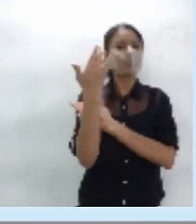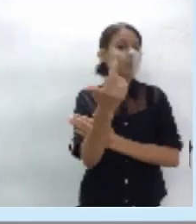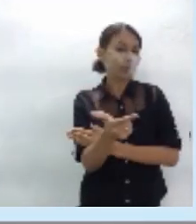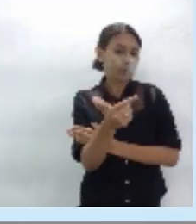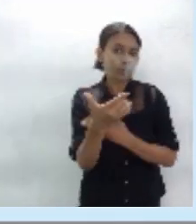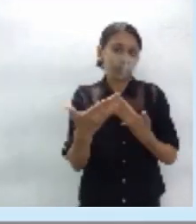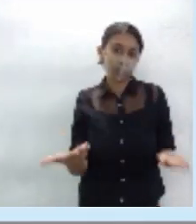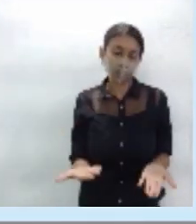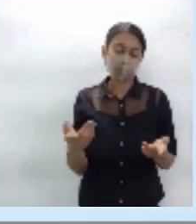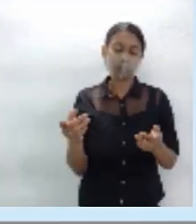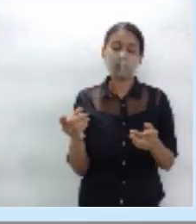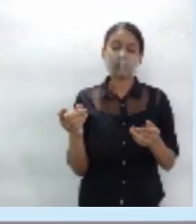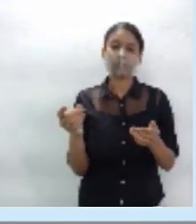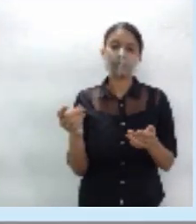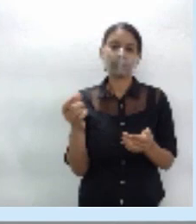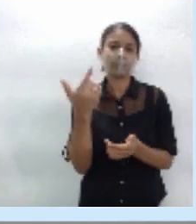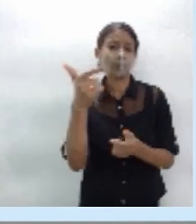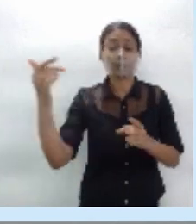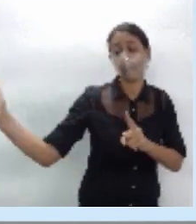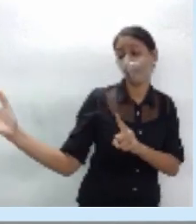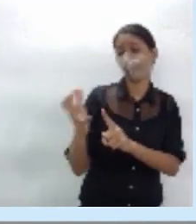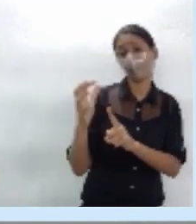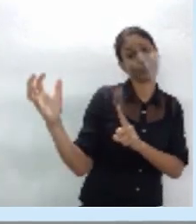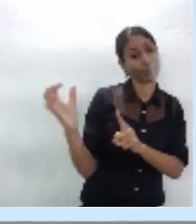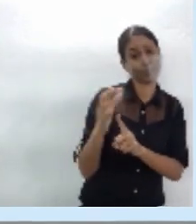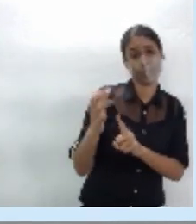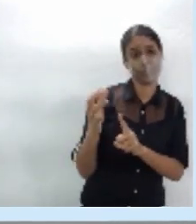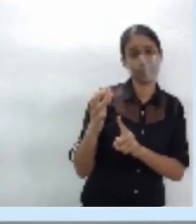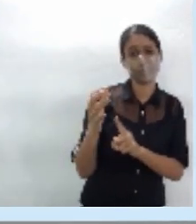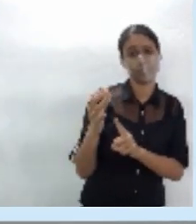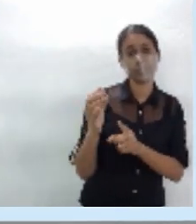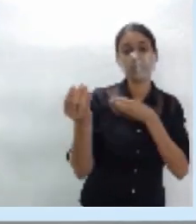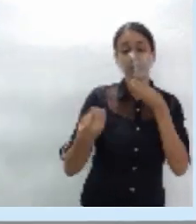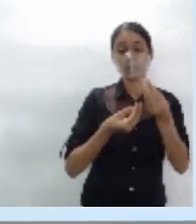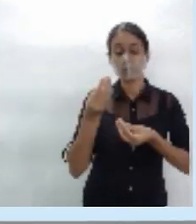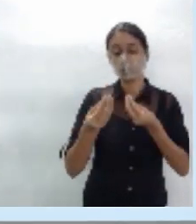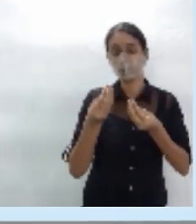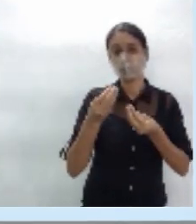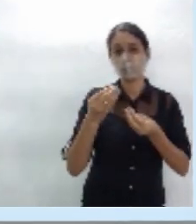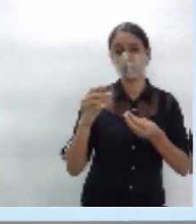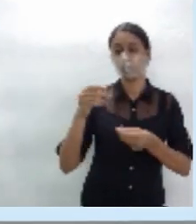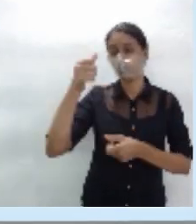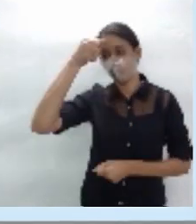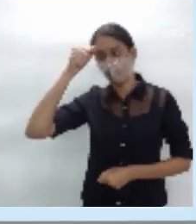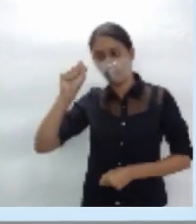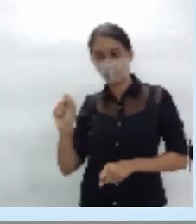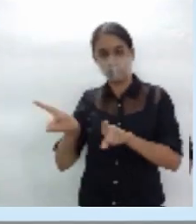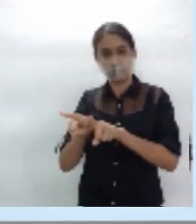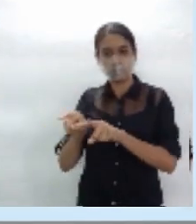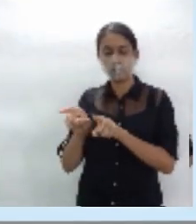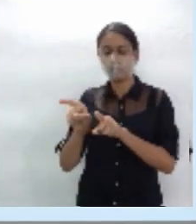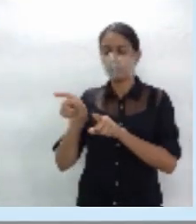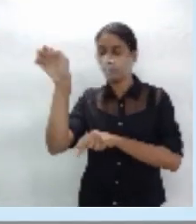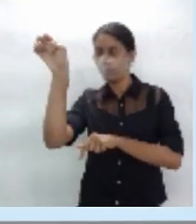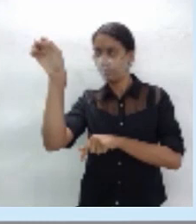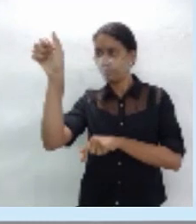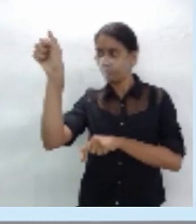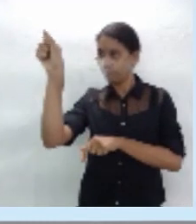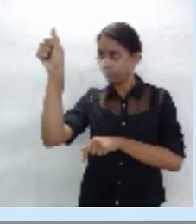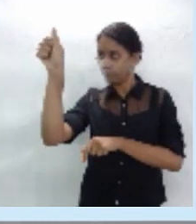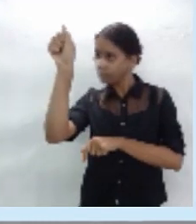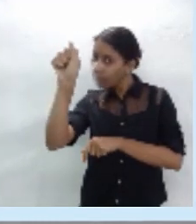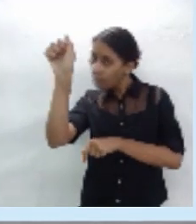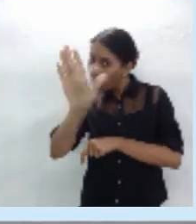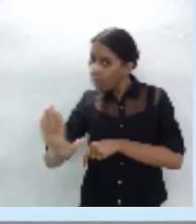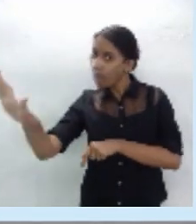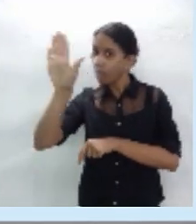isso não influenciava mais nas decisões da Ásia e da África.